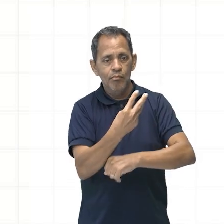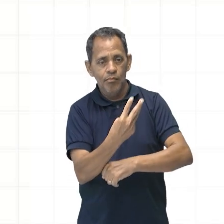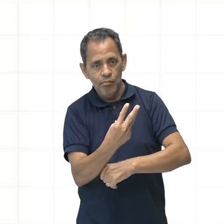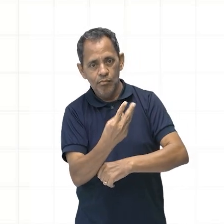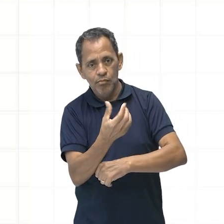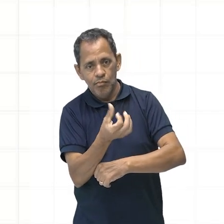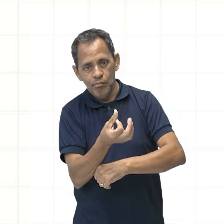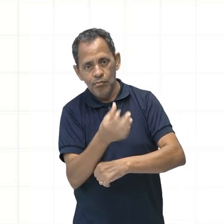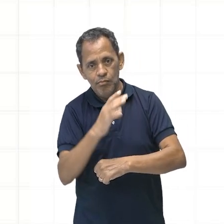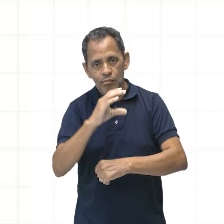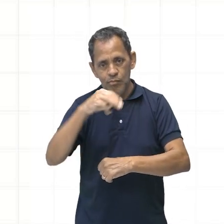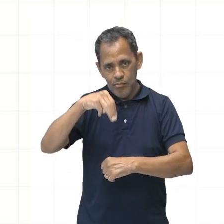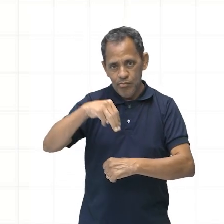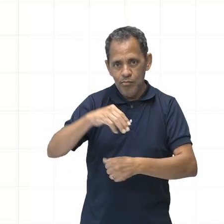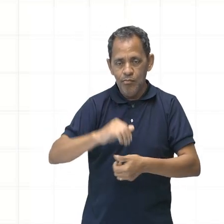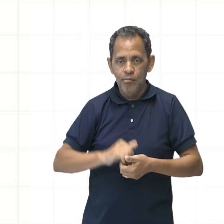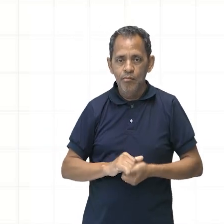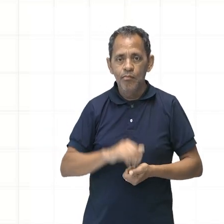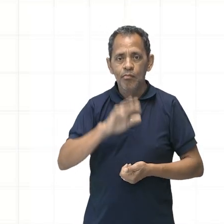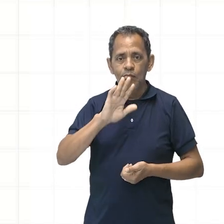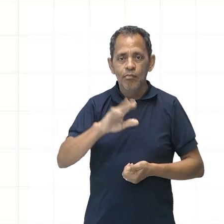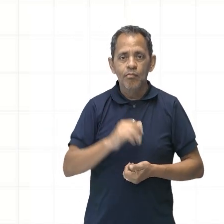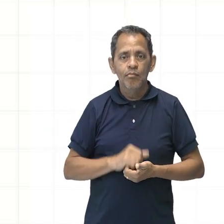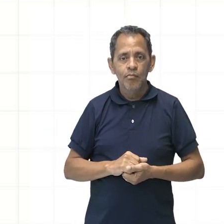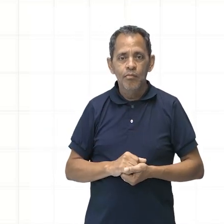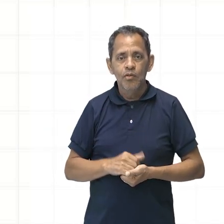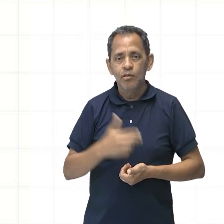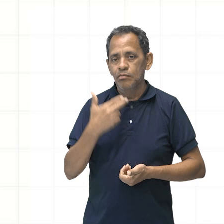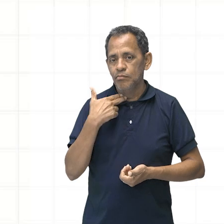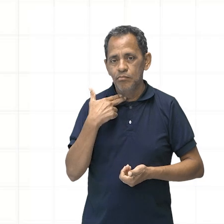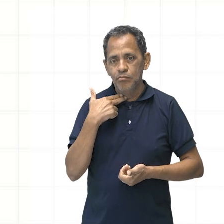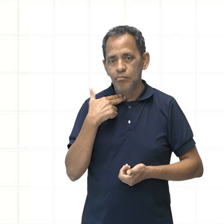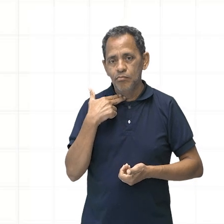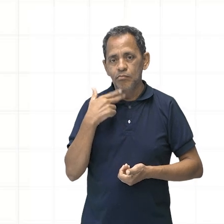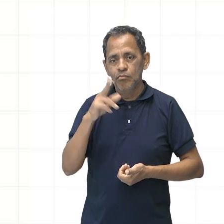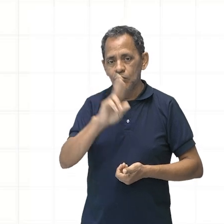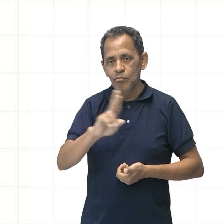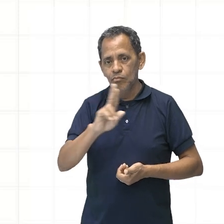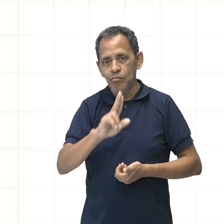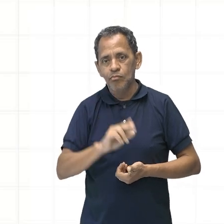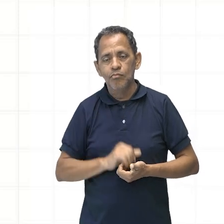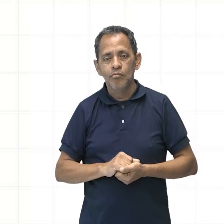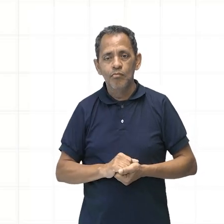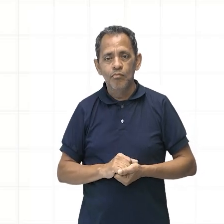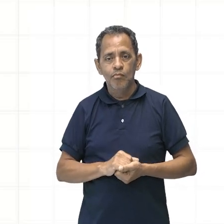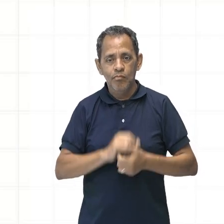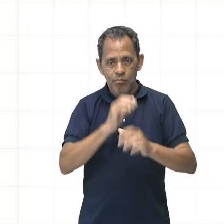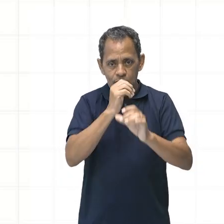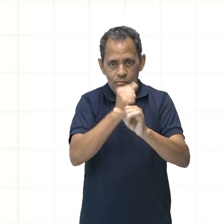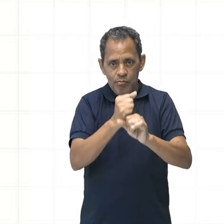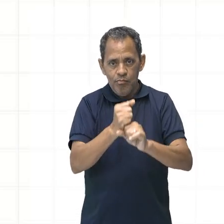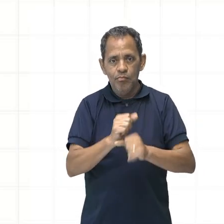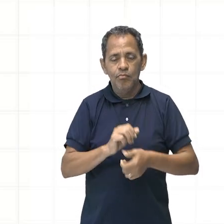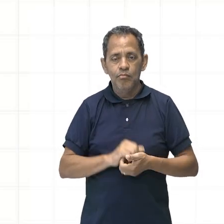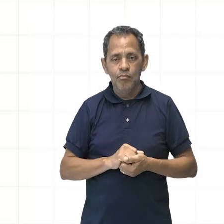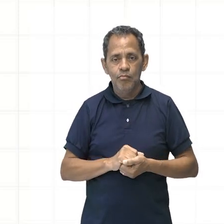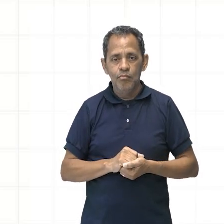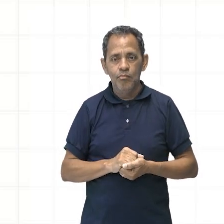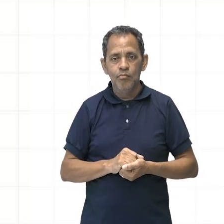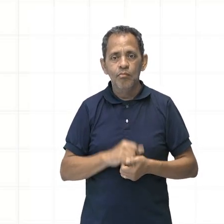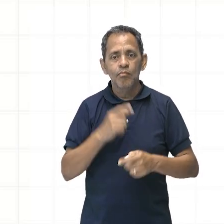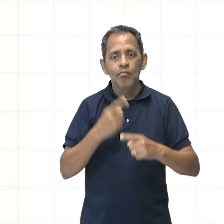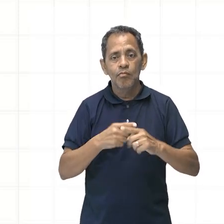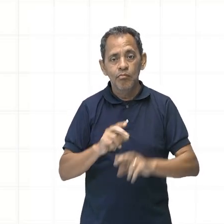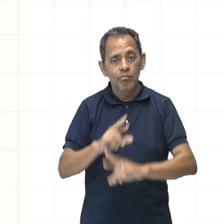36 centímetros. Só que aí eu não posso trabalhar com as unidades diferentes. Se a